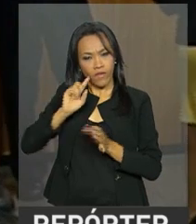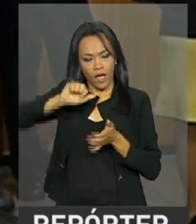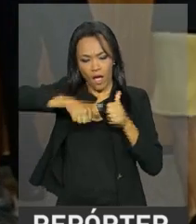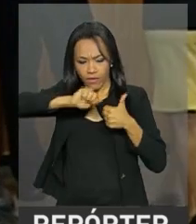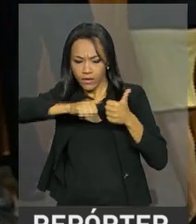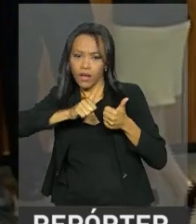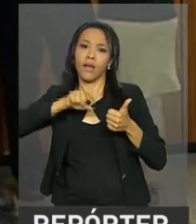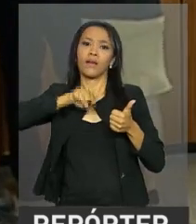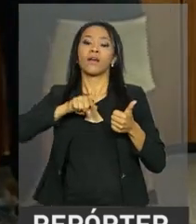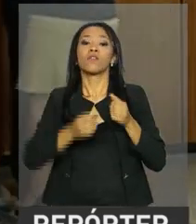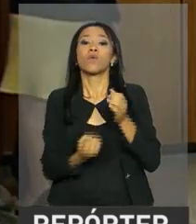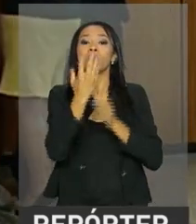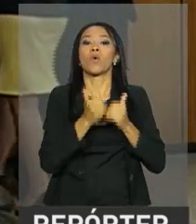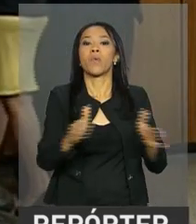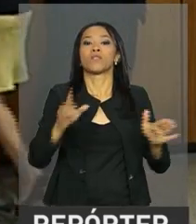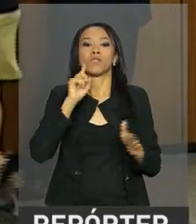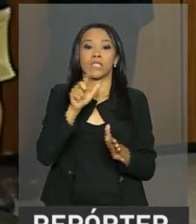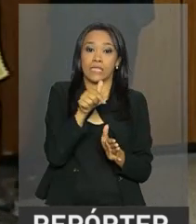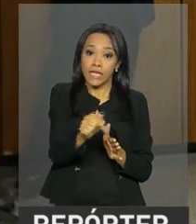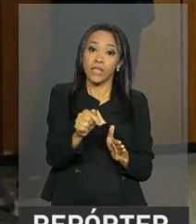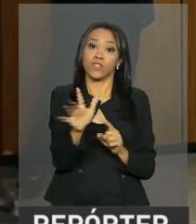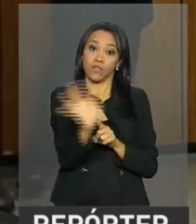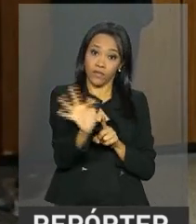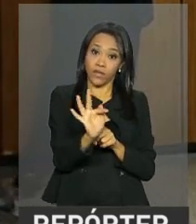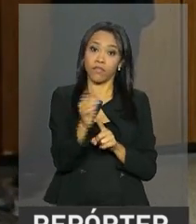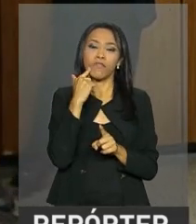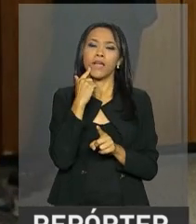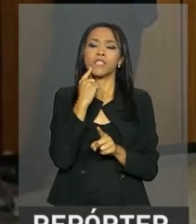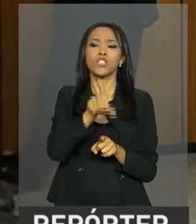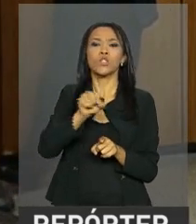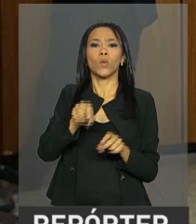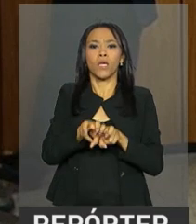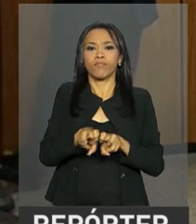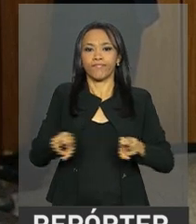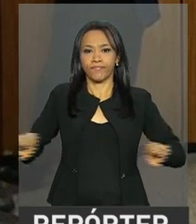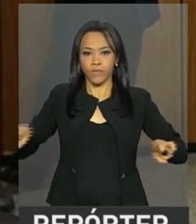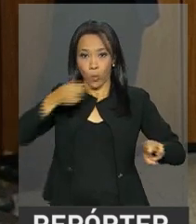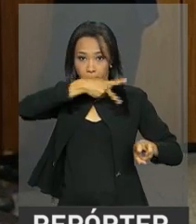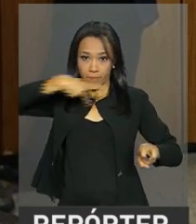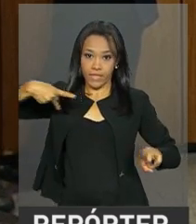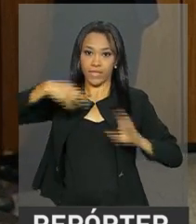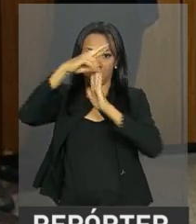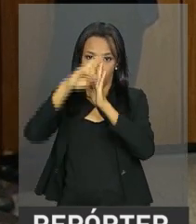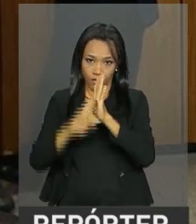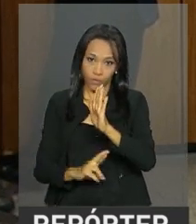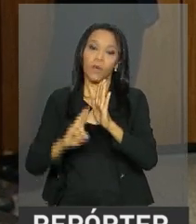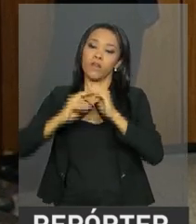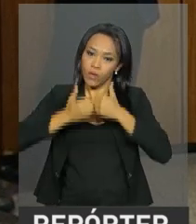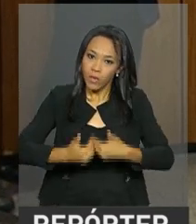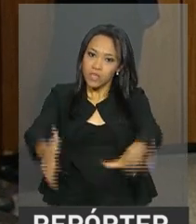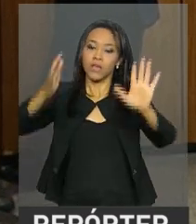instalada no dia 7 de fevereiro quando vai ser escolhido o presidente relator da comissão e os trabalhos vão ser